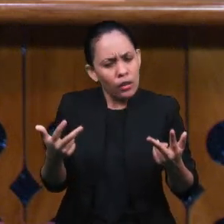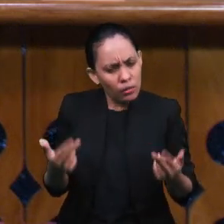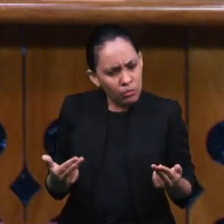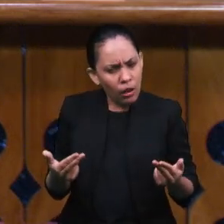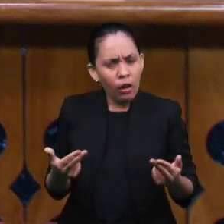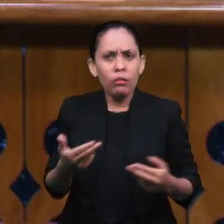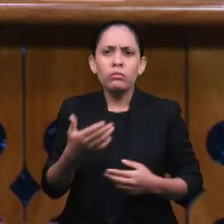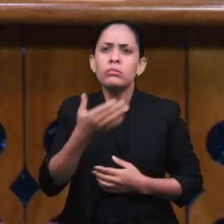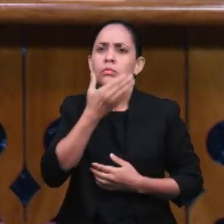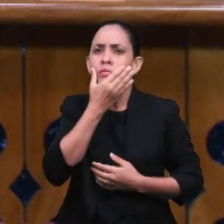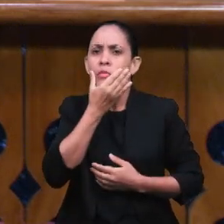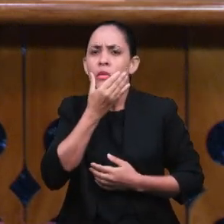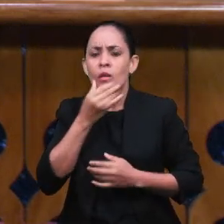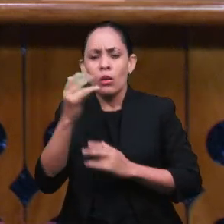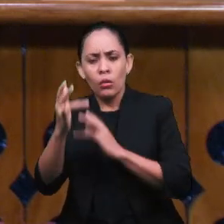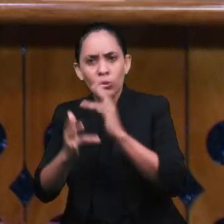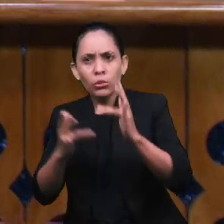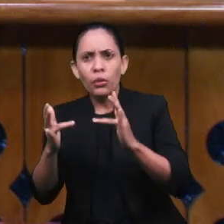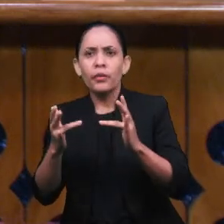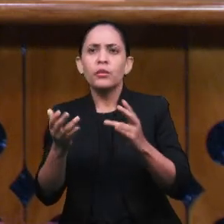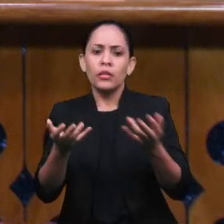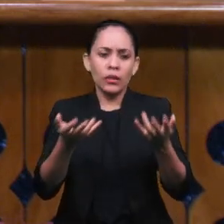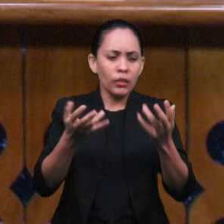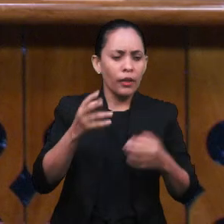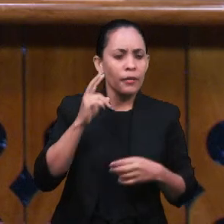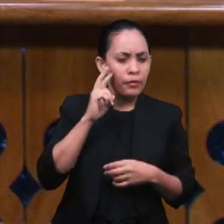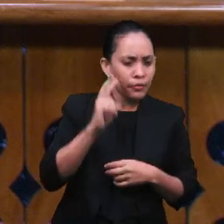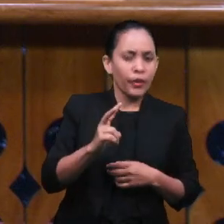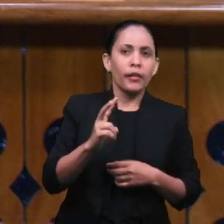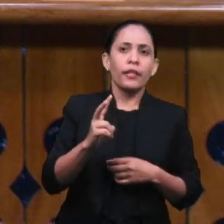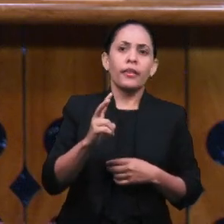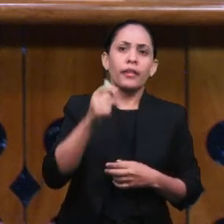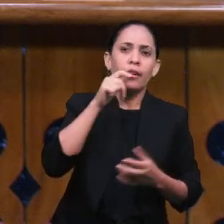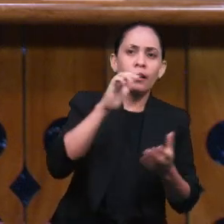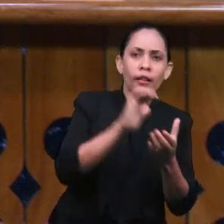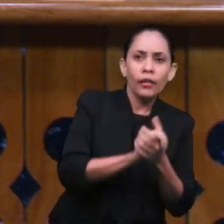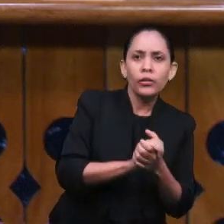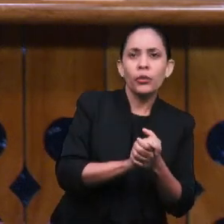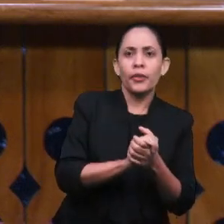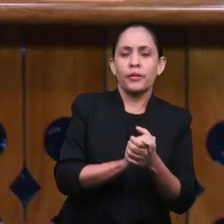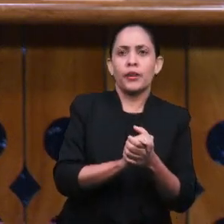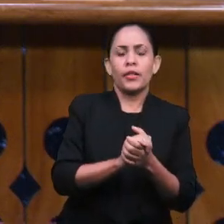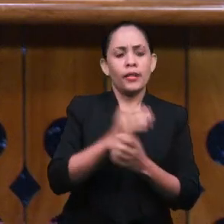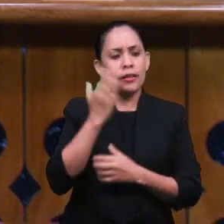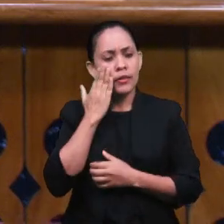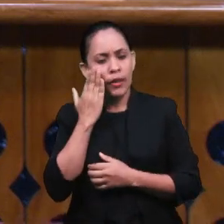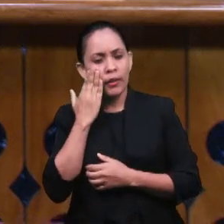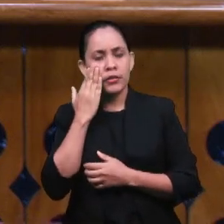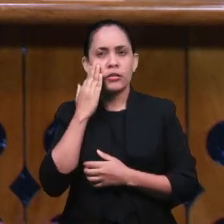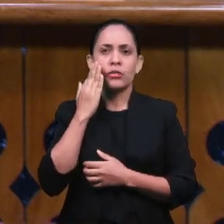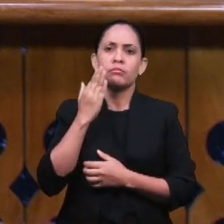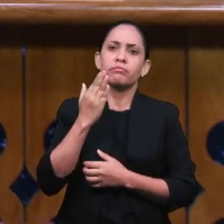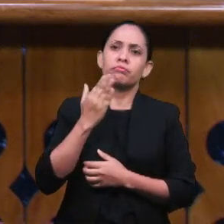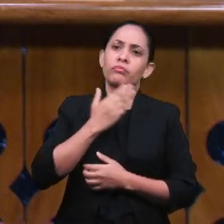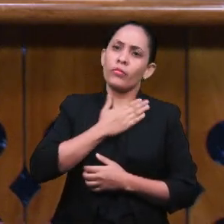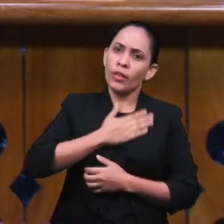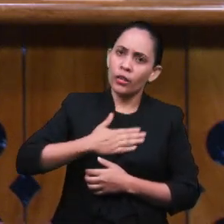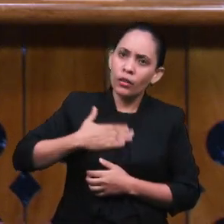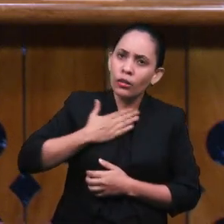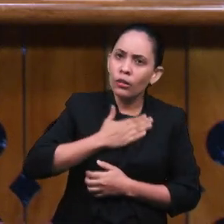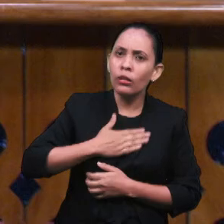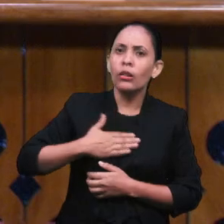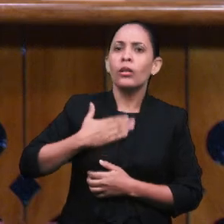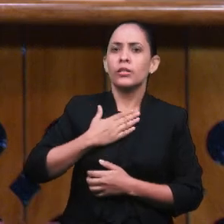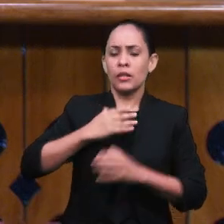sua esposa, com aquele formato que ele entendeu que é o melhor, não é? Que lhe agrada sobre todos